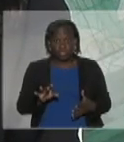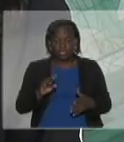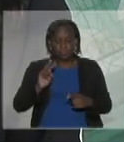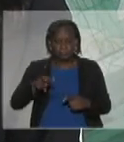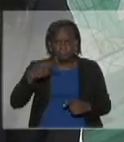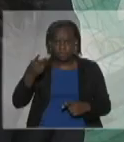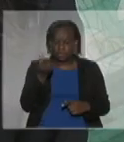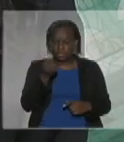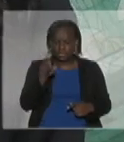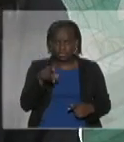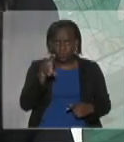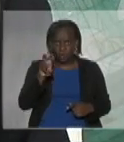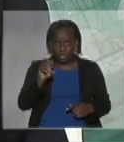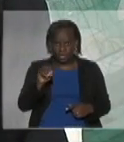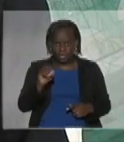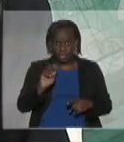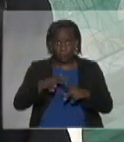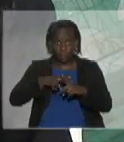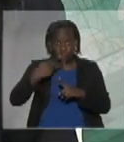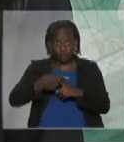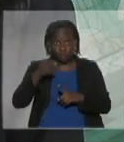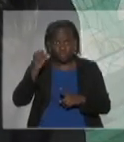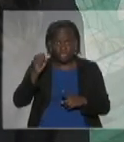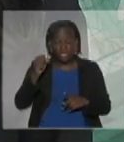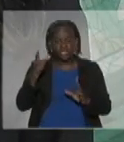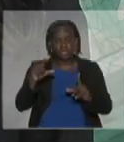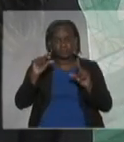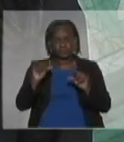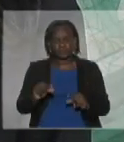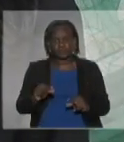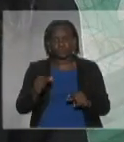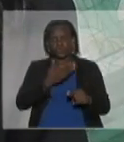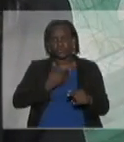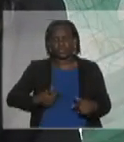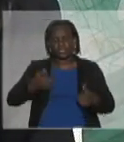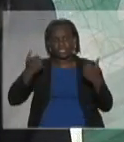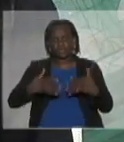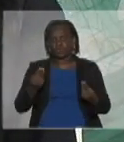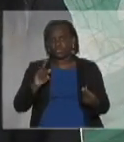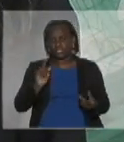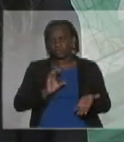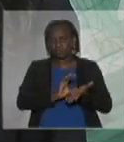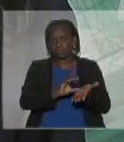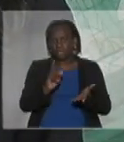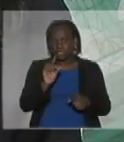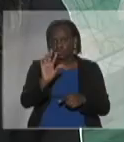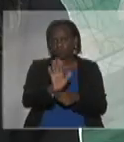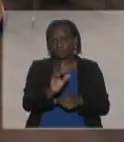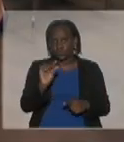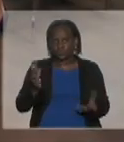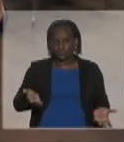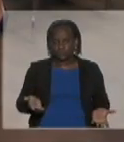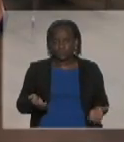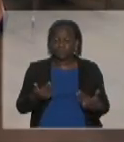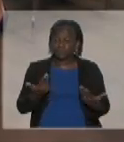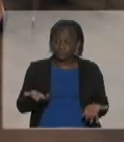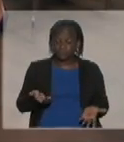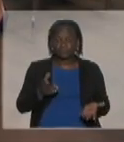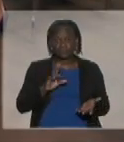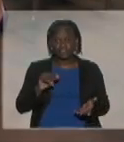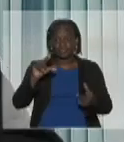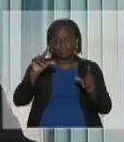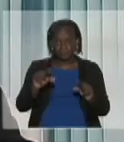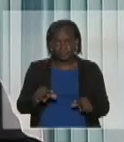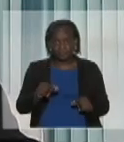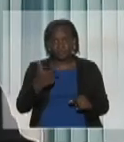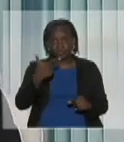essa subida de 6,50 para 8, já diminui bastante o gasto do governo com o subsídio. Sem dúvida nenhuma. Vai cair